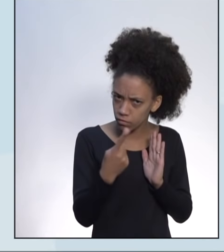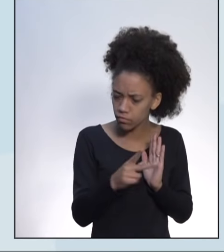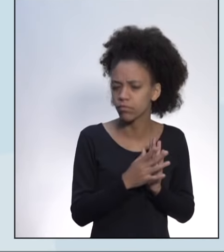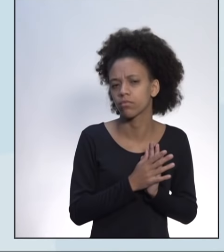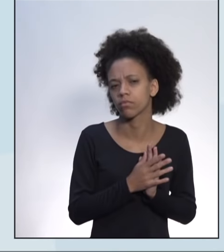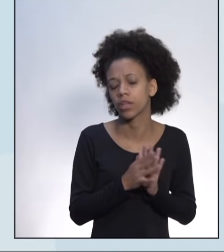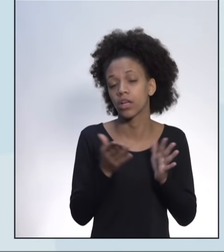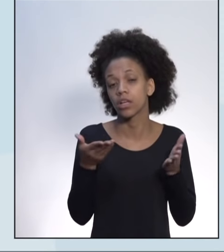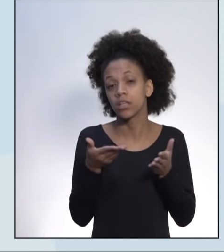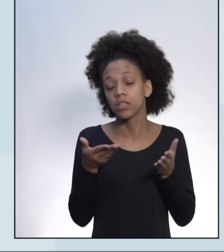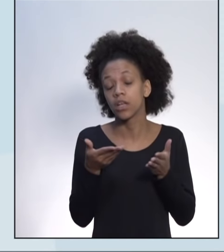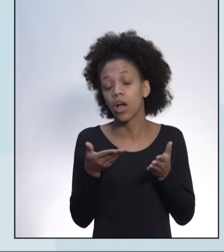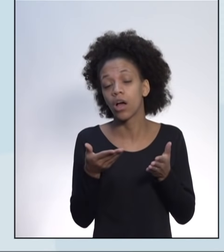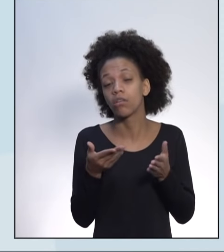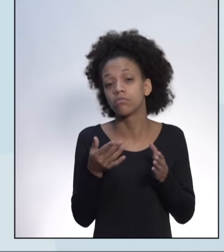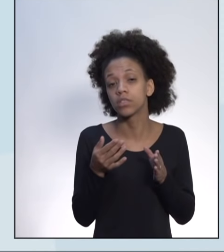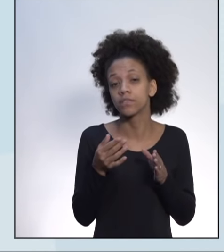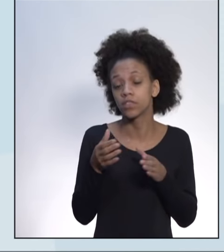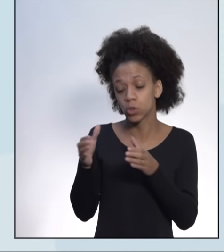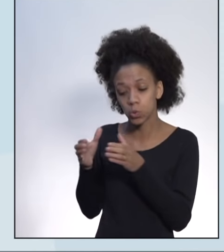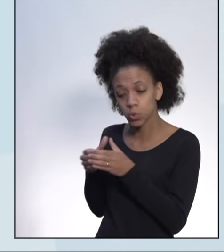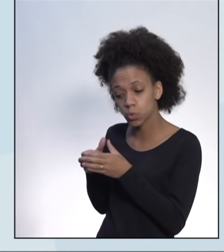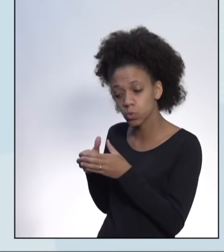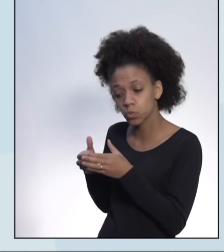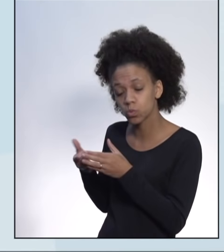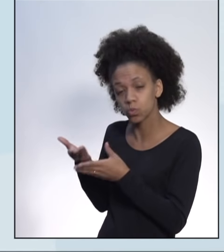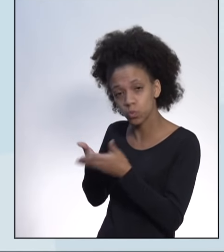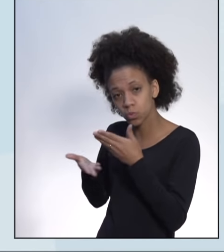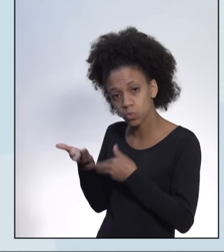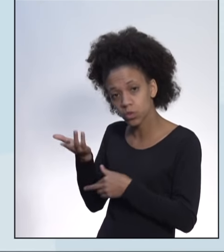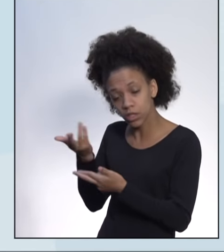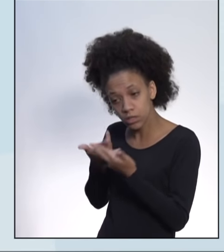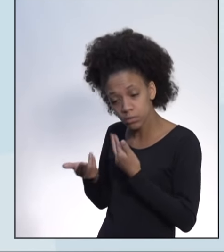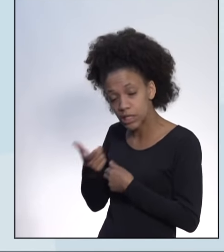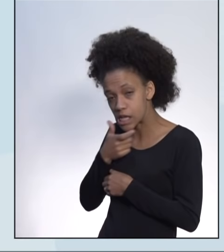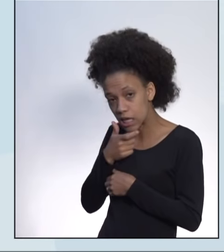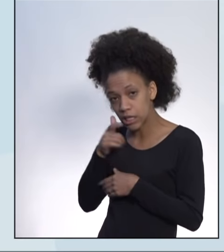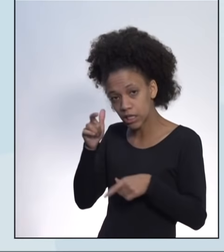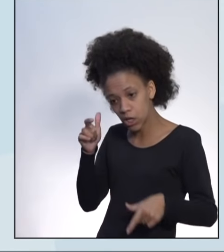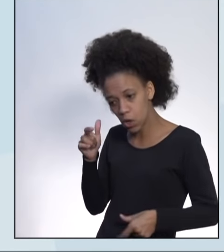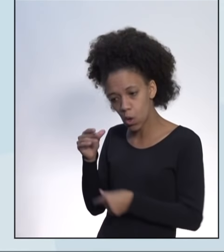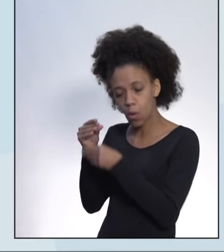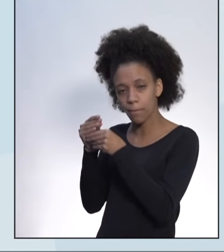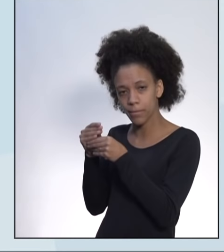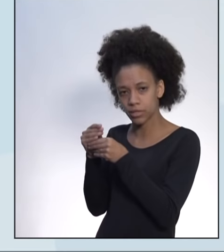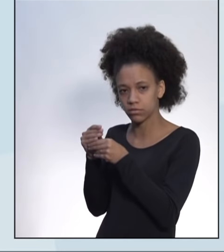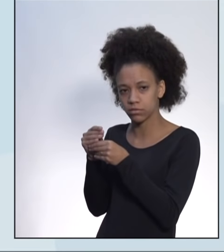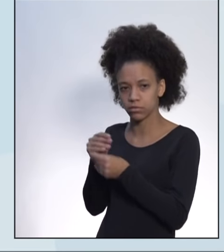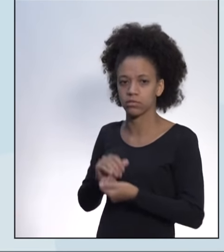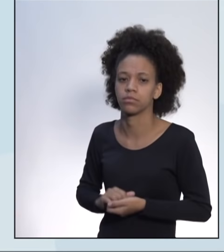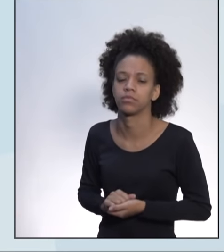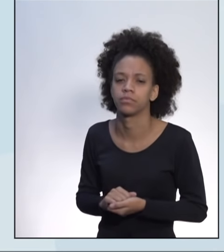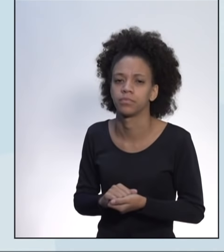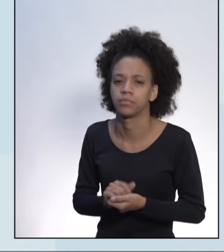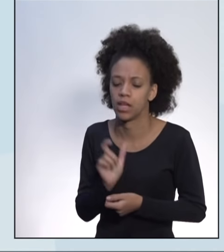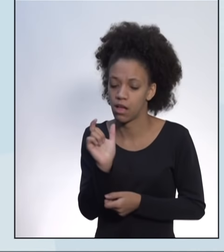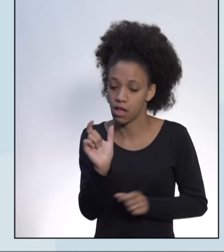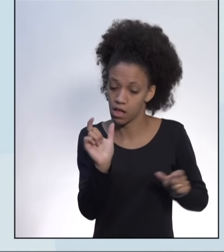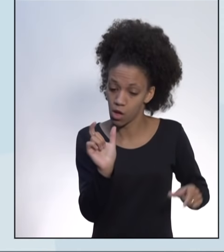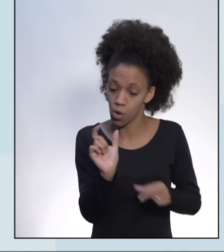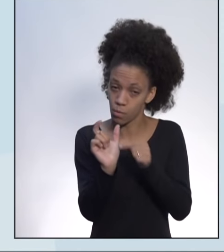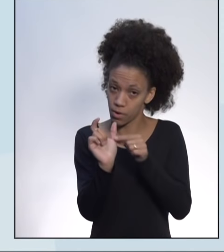vocês e eu quero que você se inscrevam no chat em inglês completando é cala this is